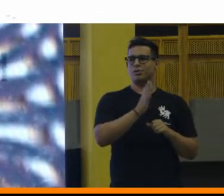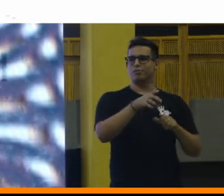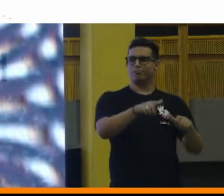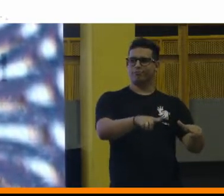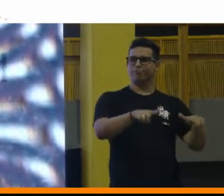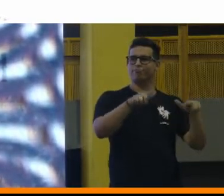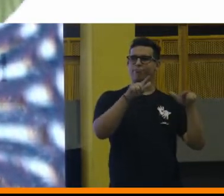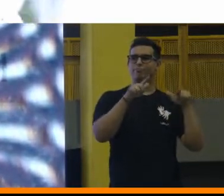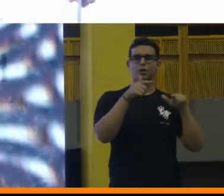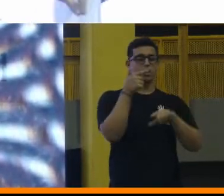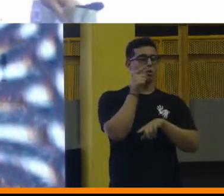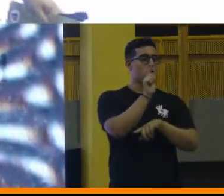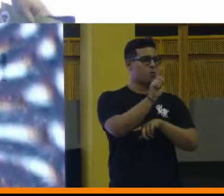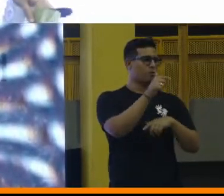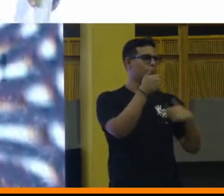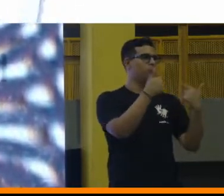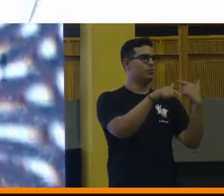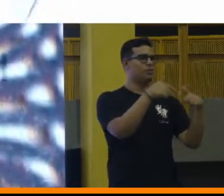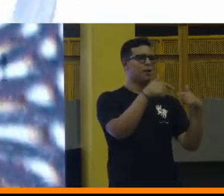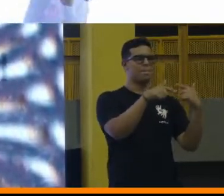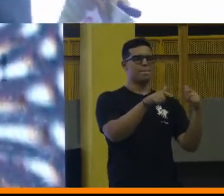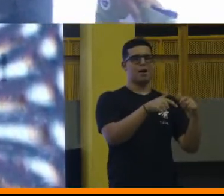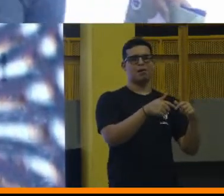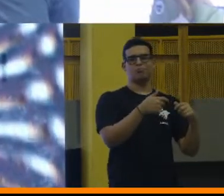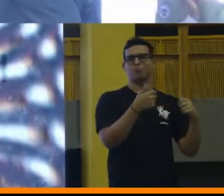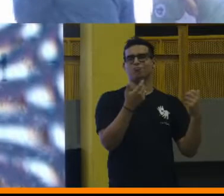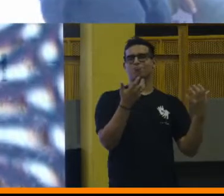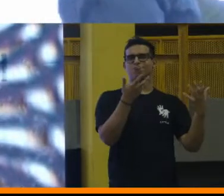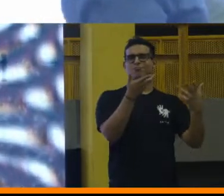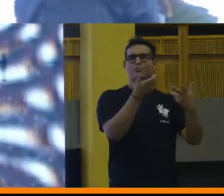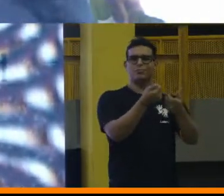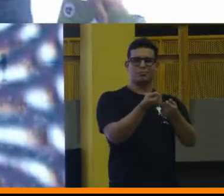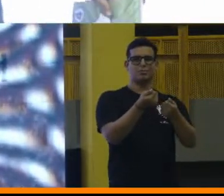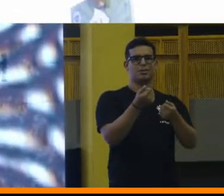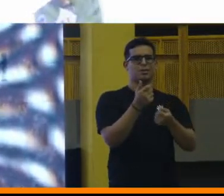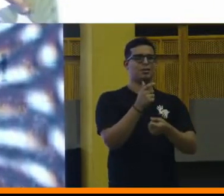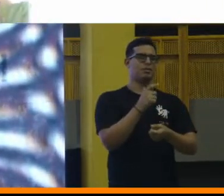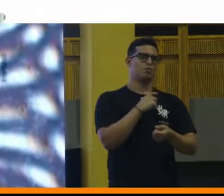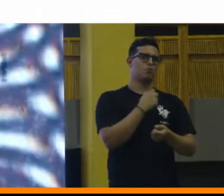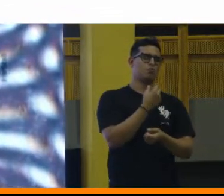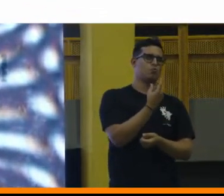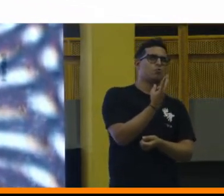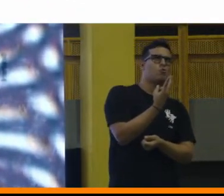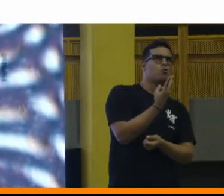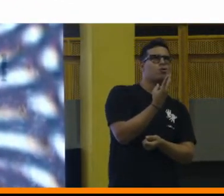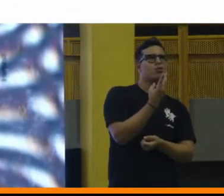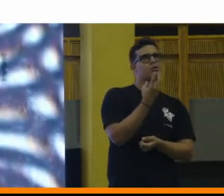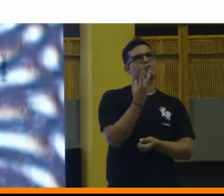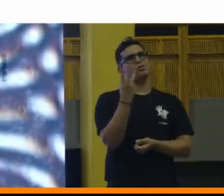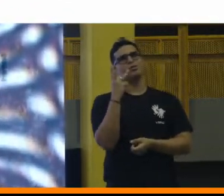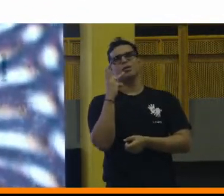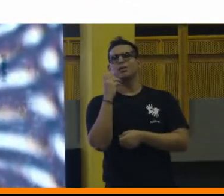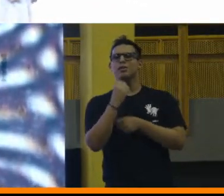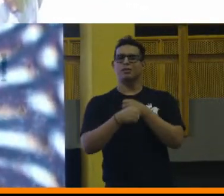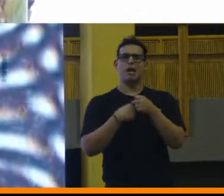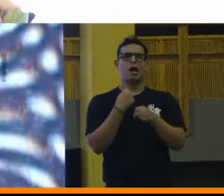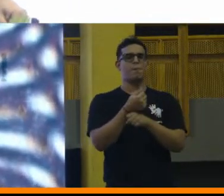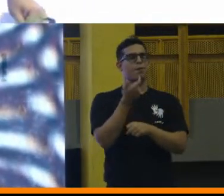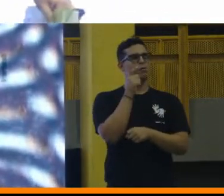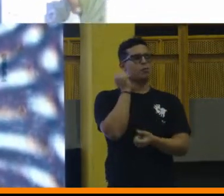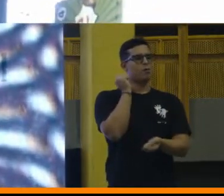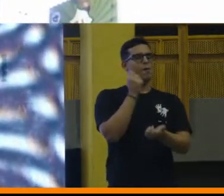vão conseguir um emprego massa, vão passar uns 2, 3 anos nesse emprego, já vão ter dinheiro para comprar um